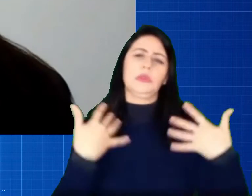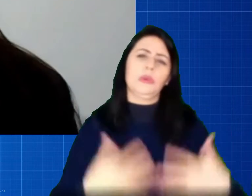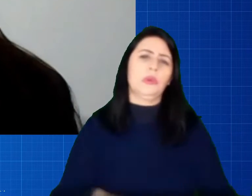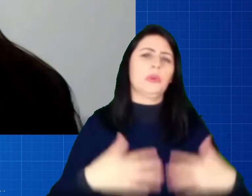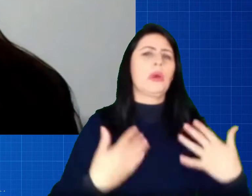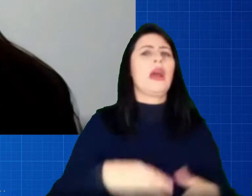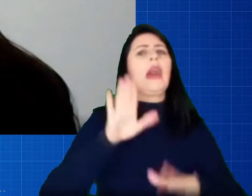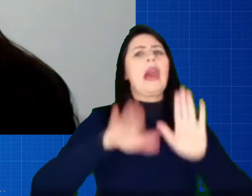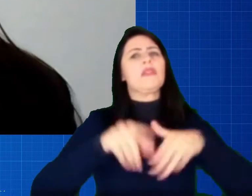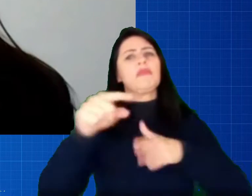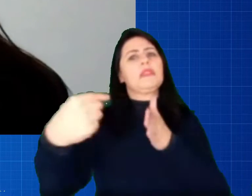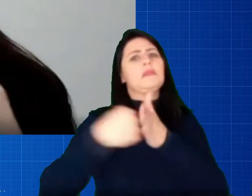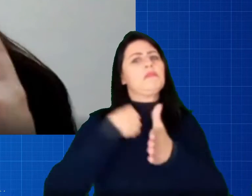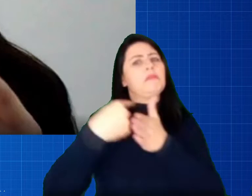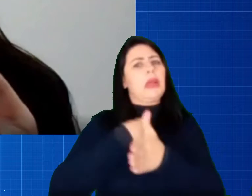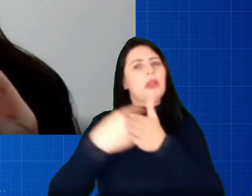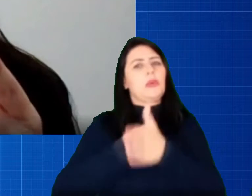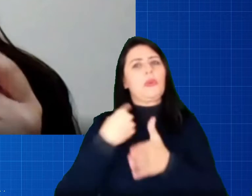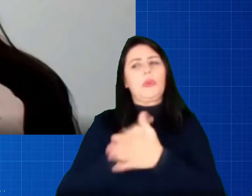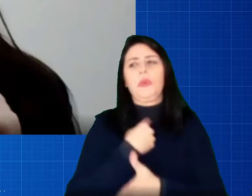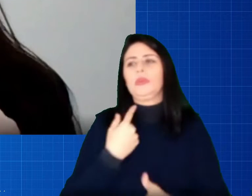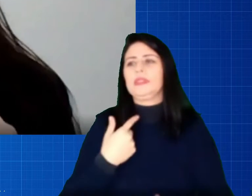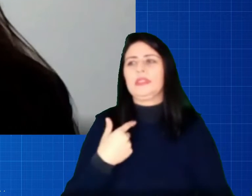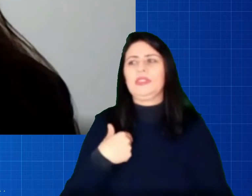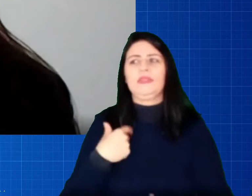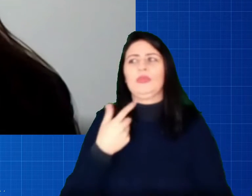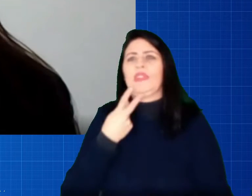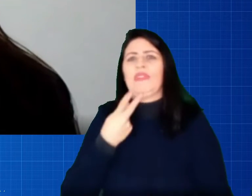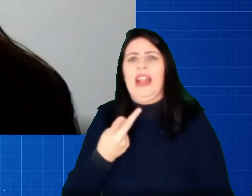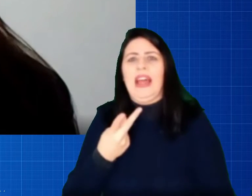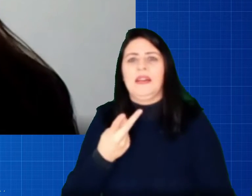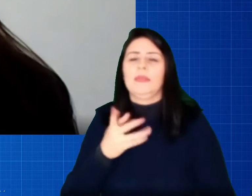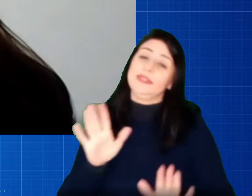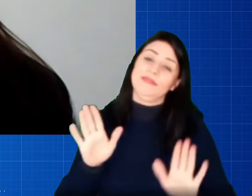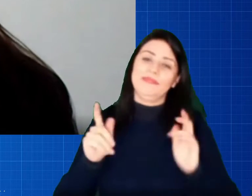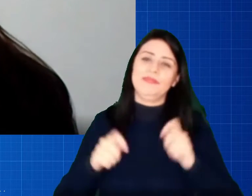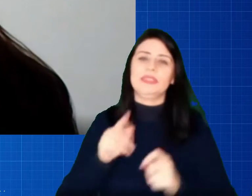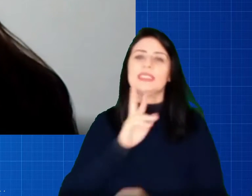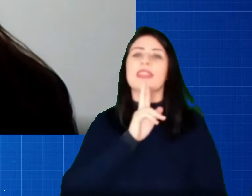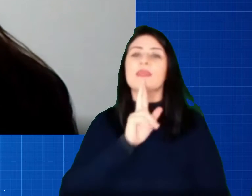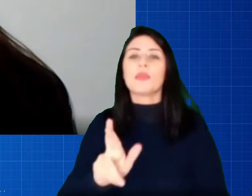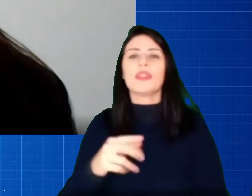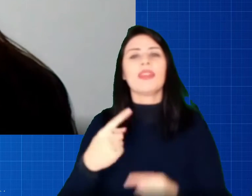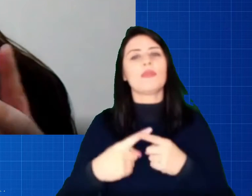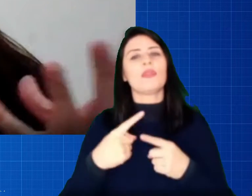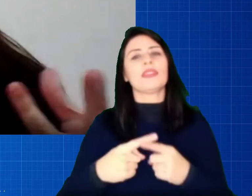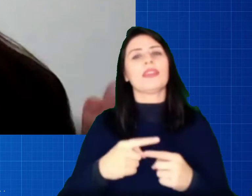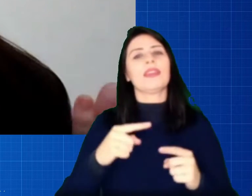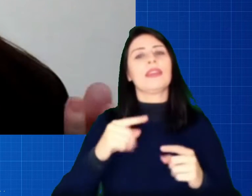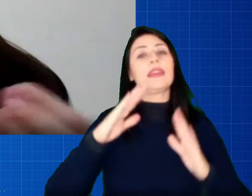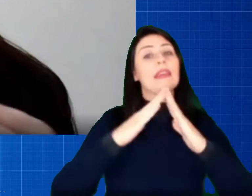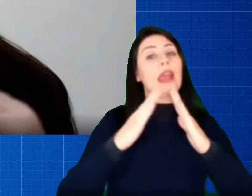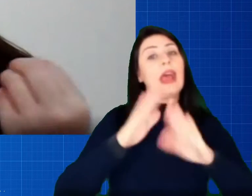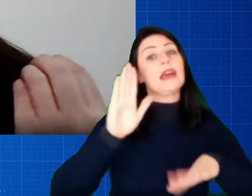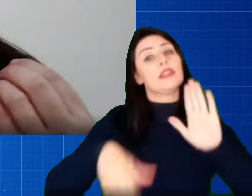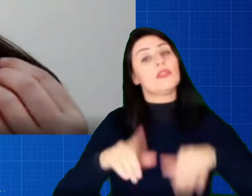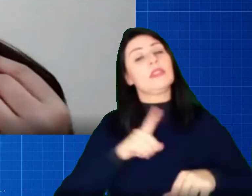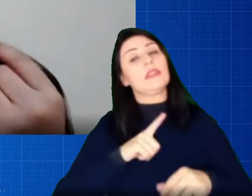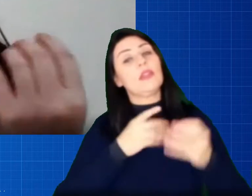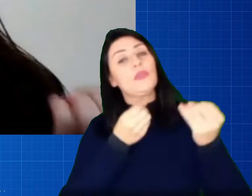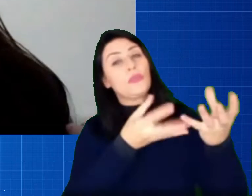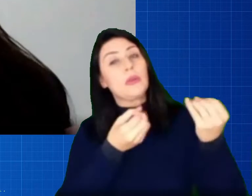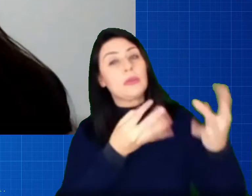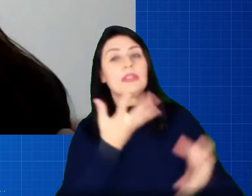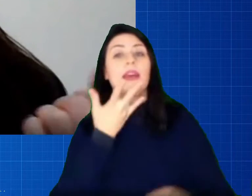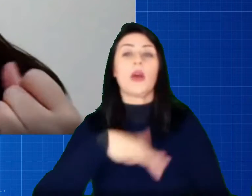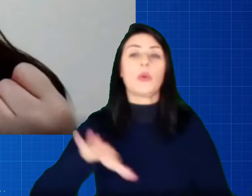coisas que a gente talvez não falasse, mas a gente precisa responder. Por quê? Porque a criança tem contato em casa com algum tipo de informação. As